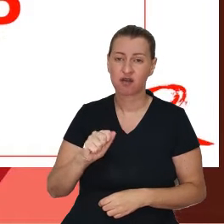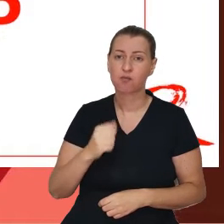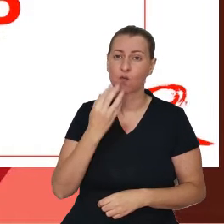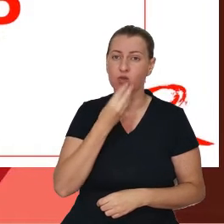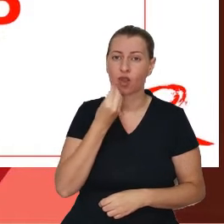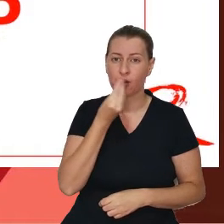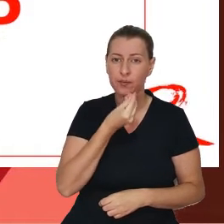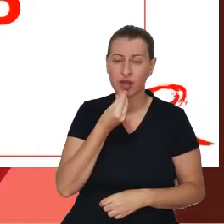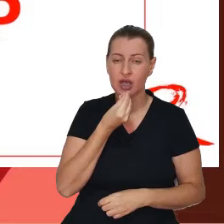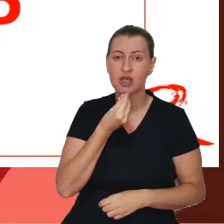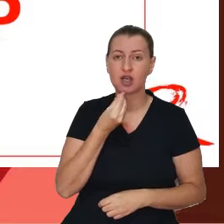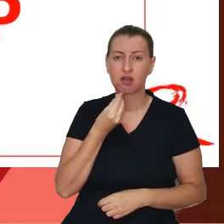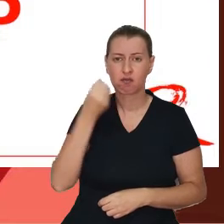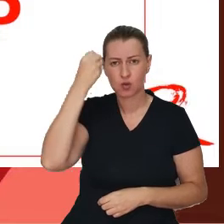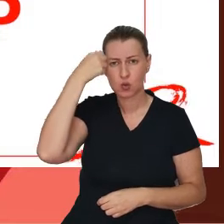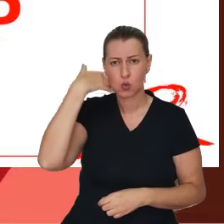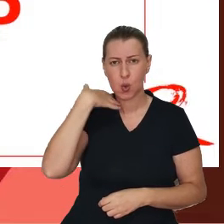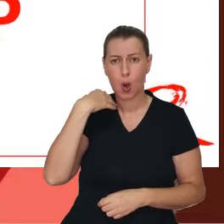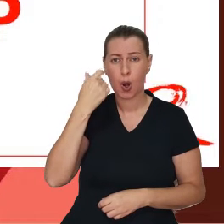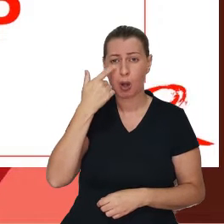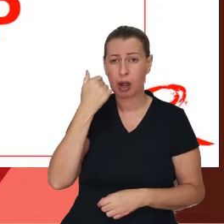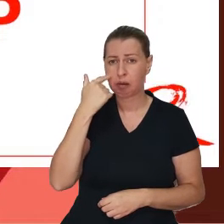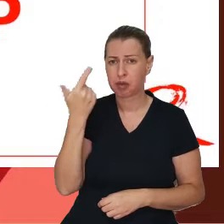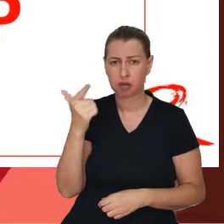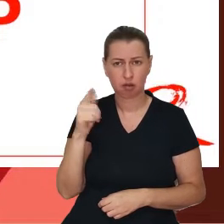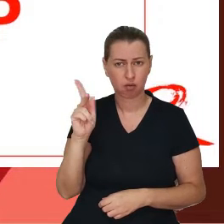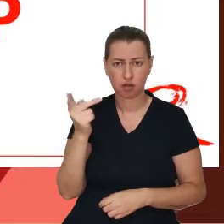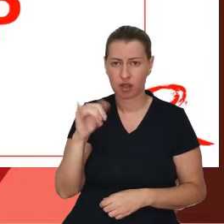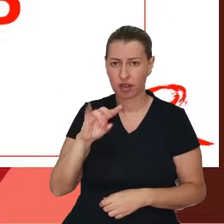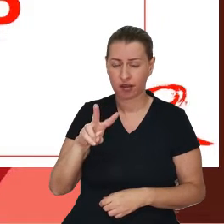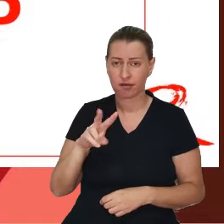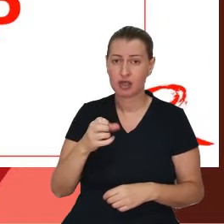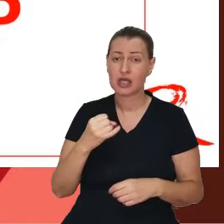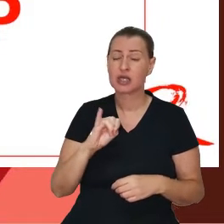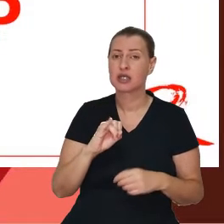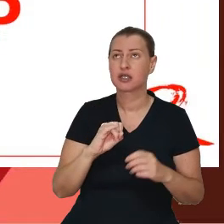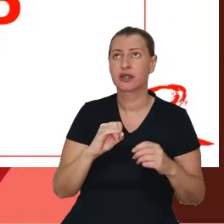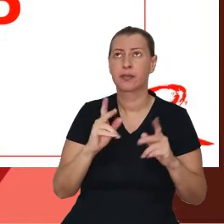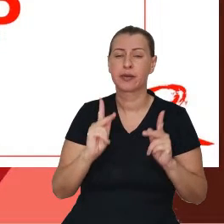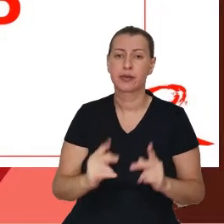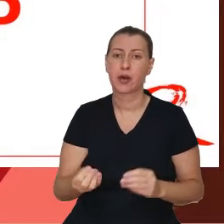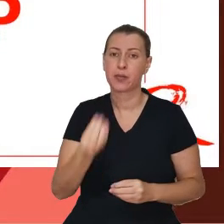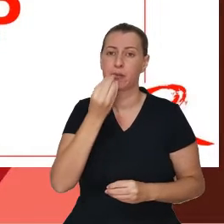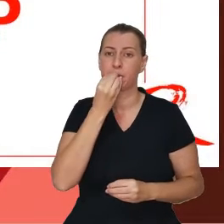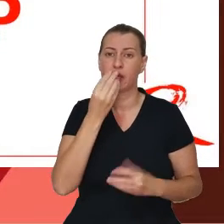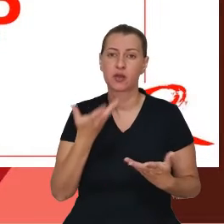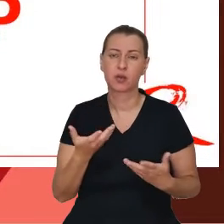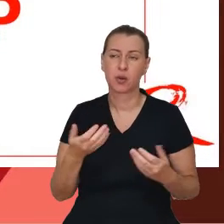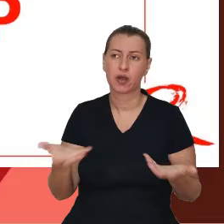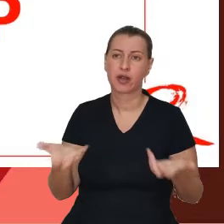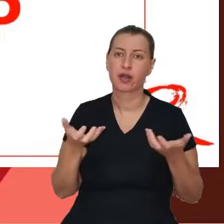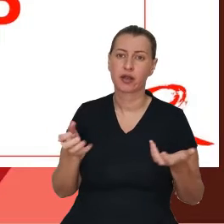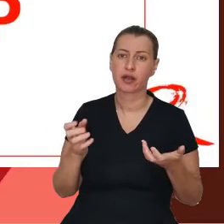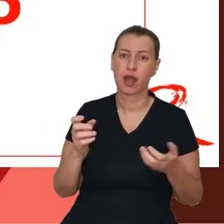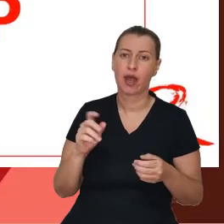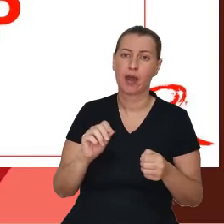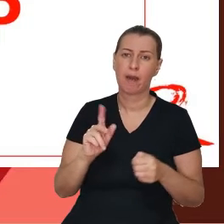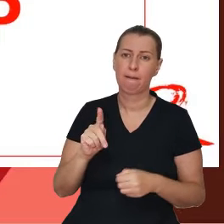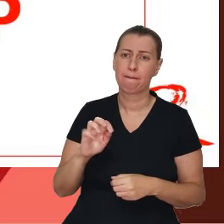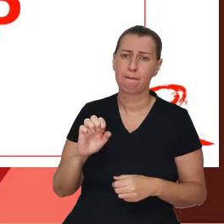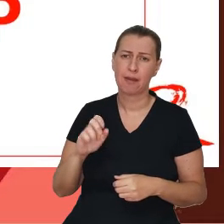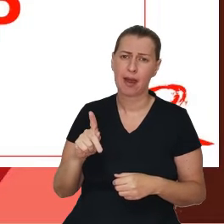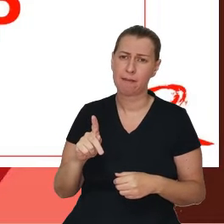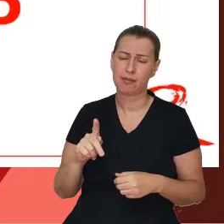lágrima. Então, se a pessoa busca a PEP por um beijo, por um exemplo, é algo que pode ser conversado com a